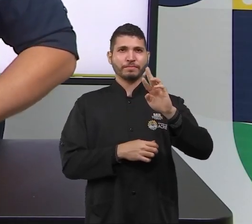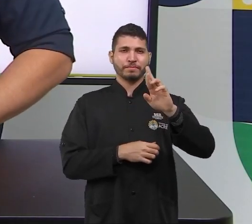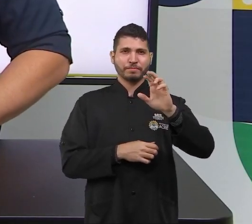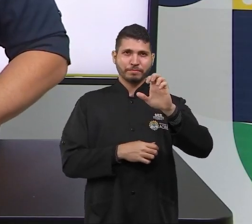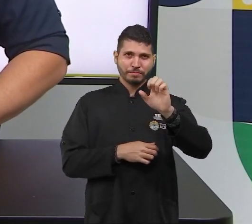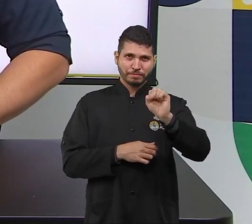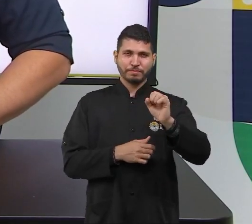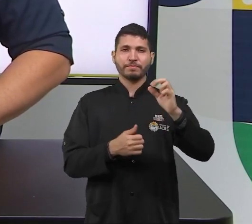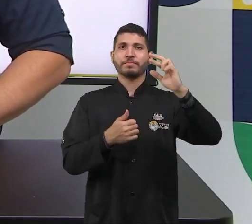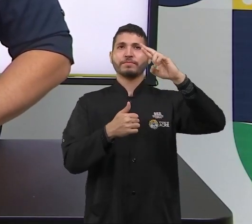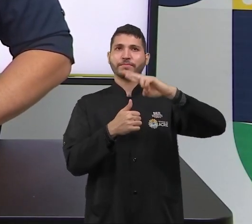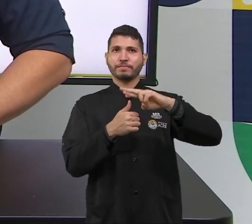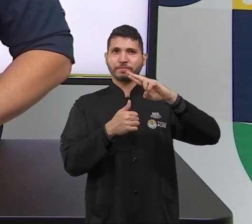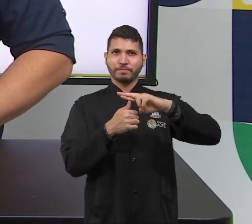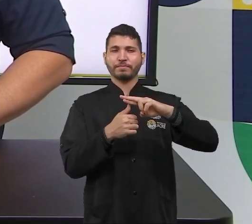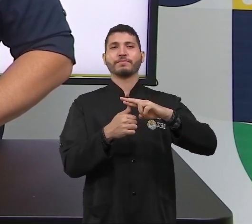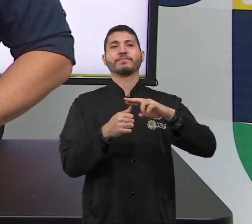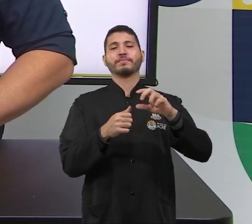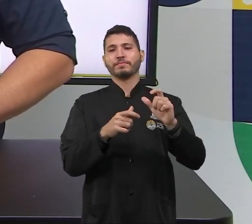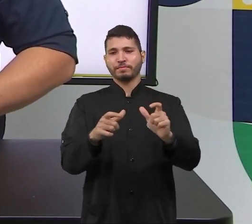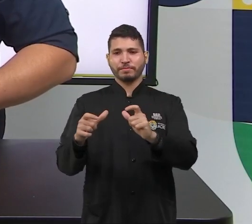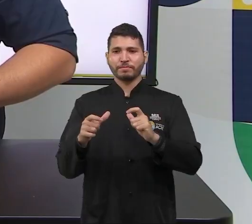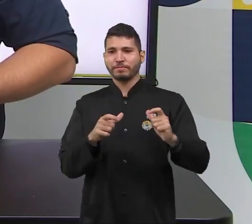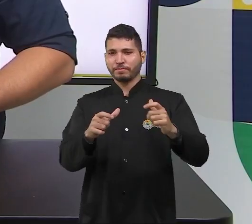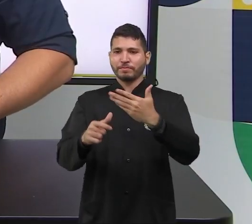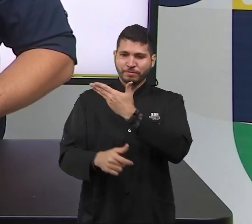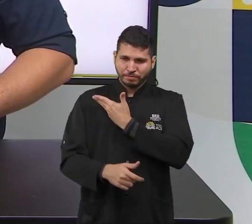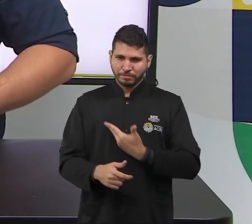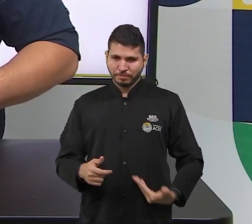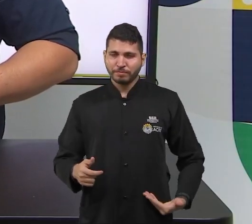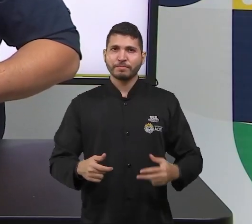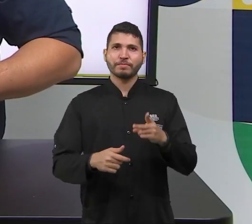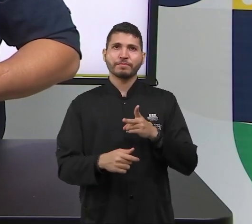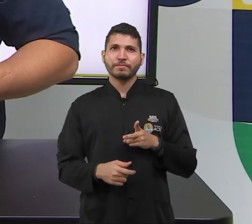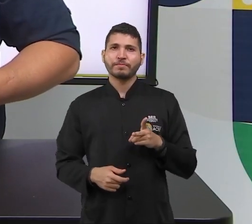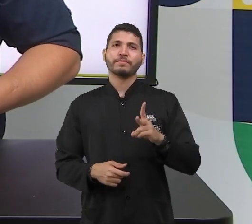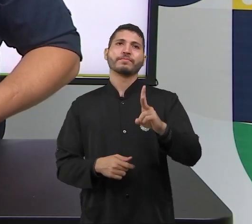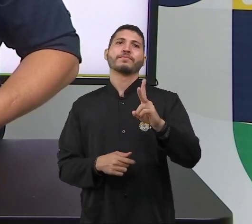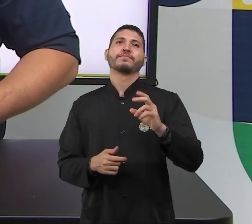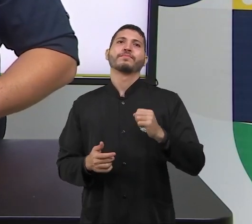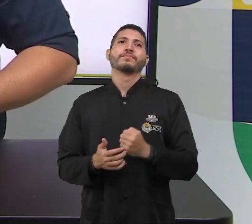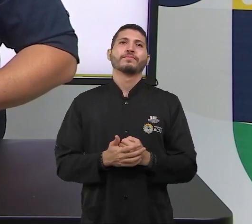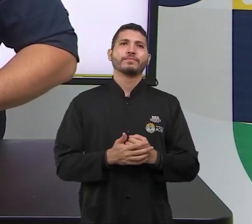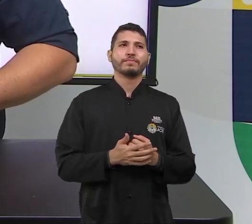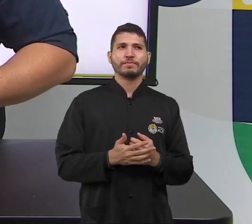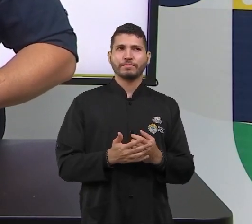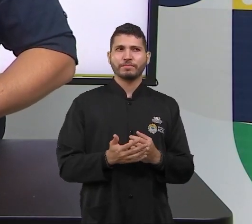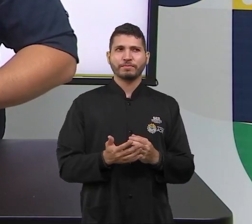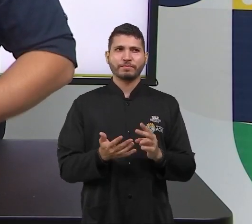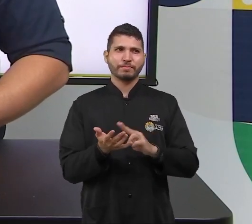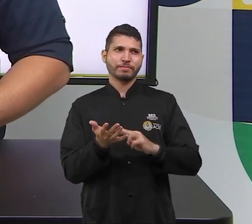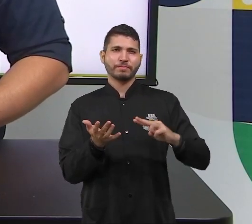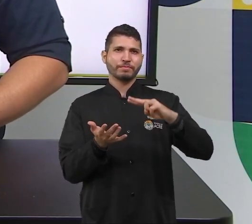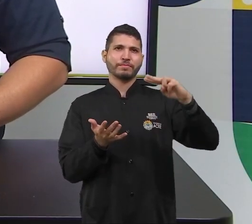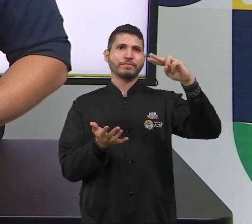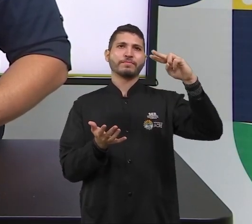setor público e continuavam com seus privilégios, sem pagar impostos e